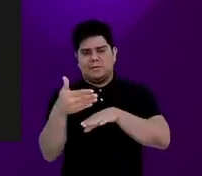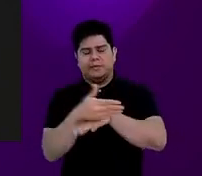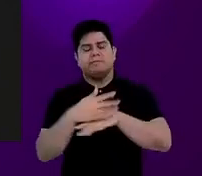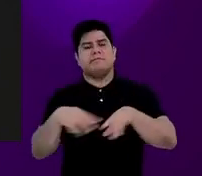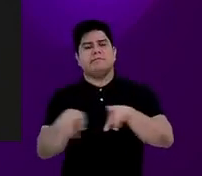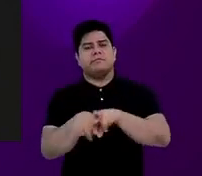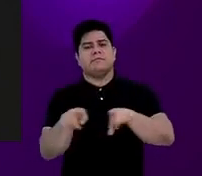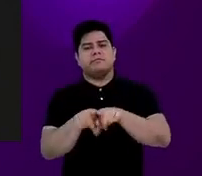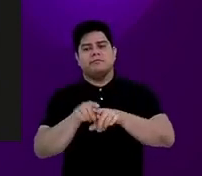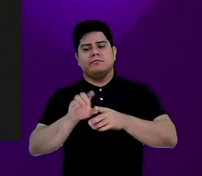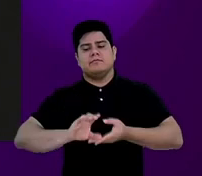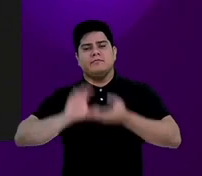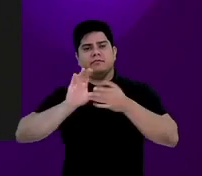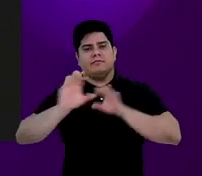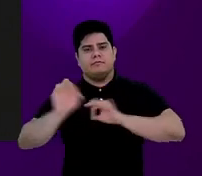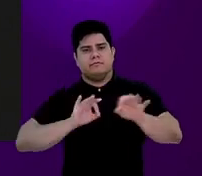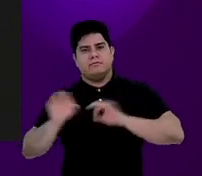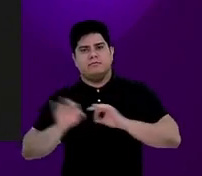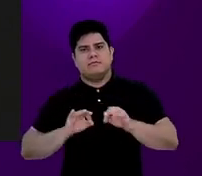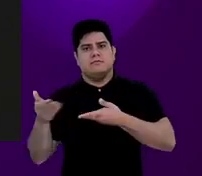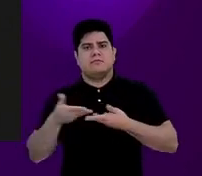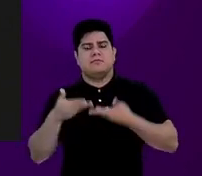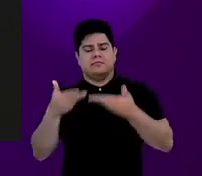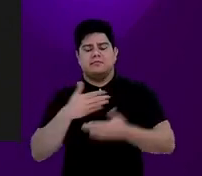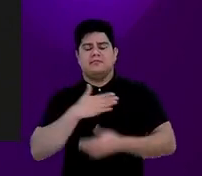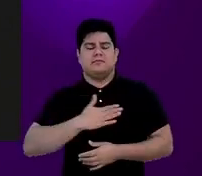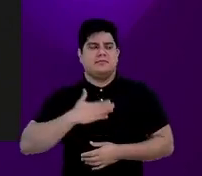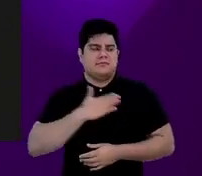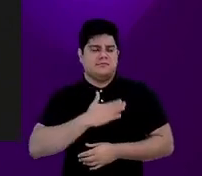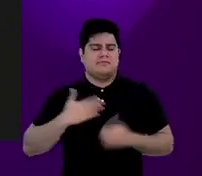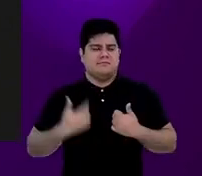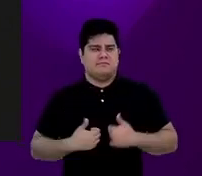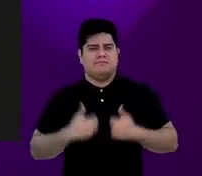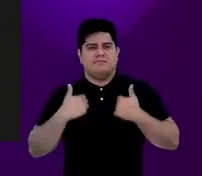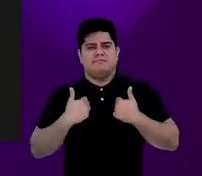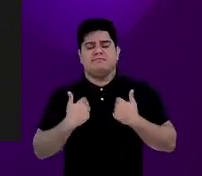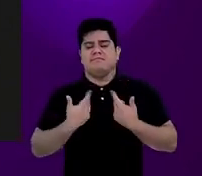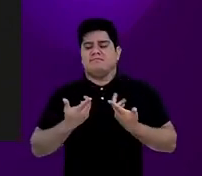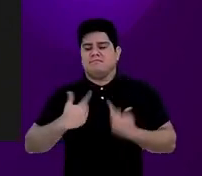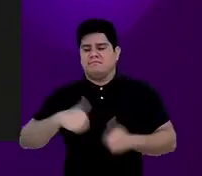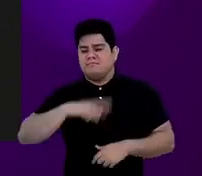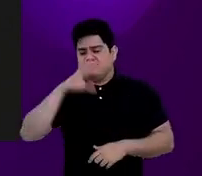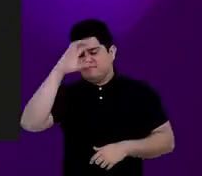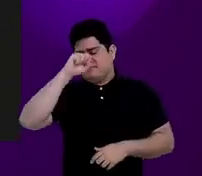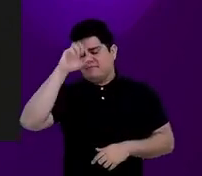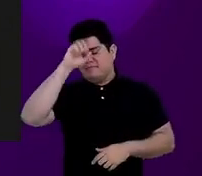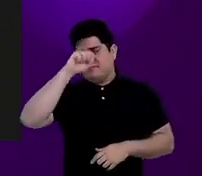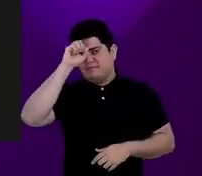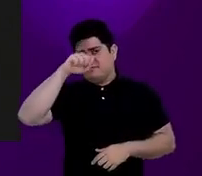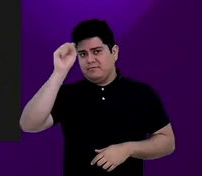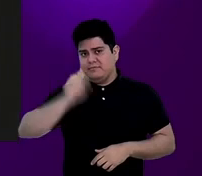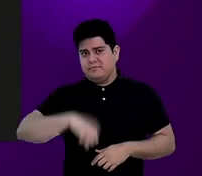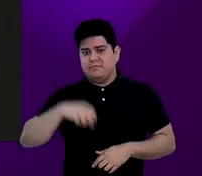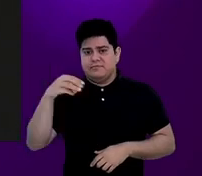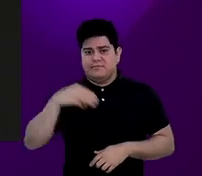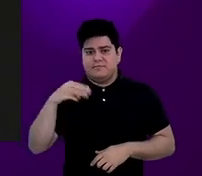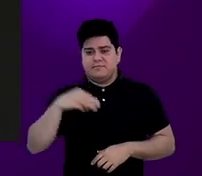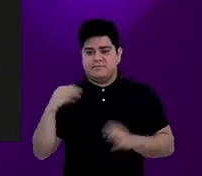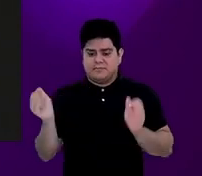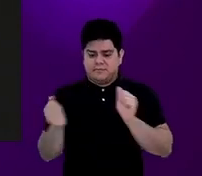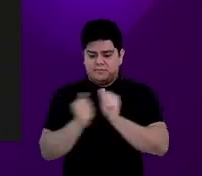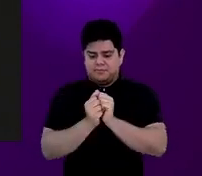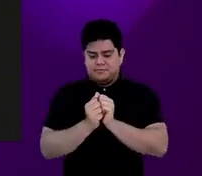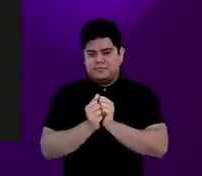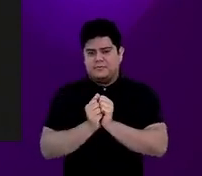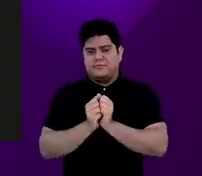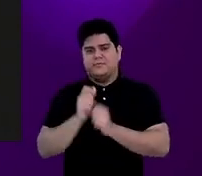a comissão organizadora, né, pelo convite, foi um prazer e uma honra, né, aprendi muito nesses minutos que nós passamos aqui juntos na mesa,